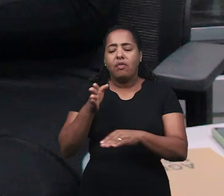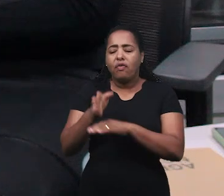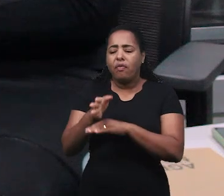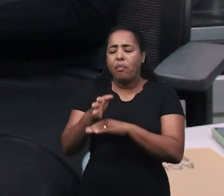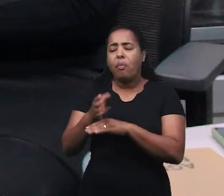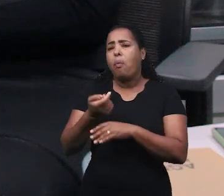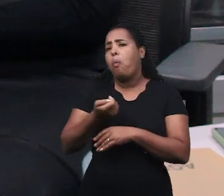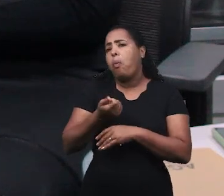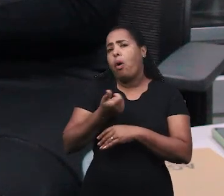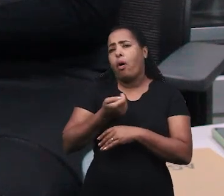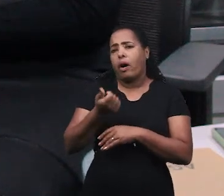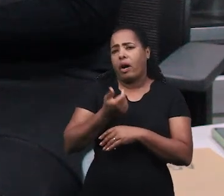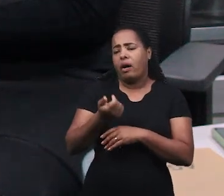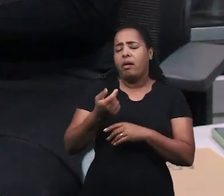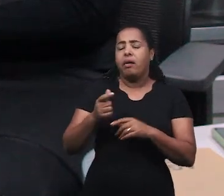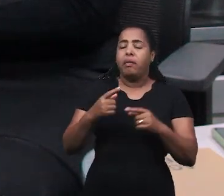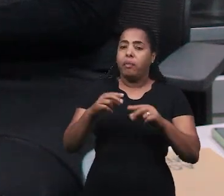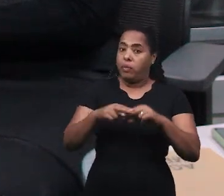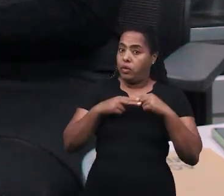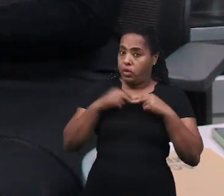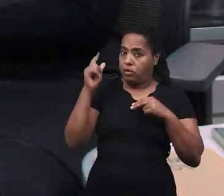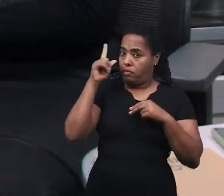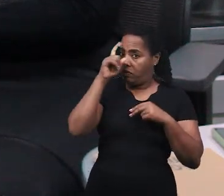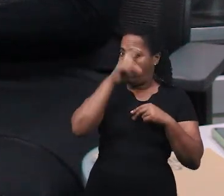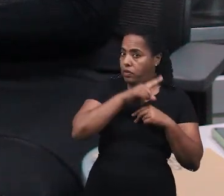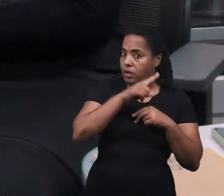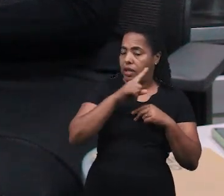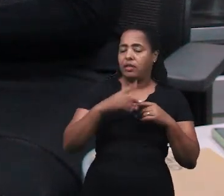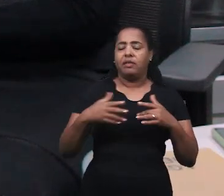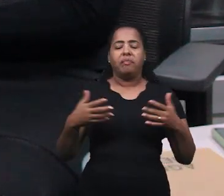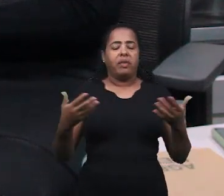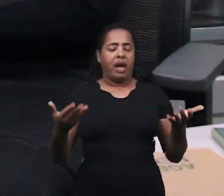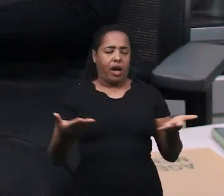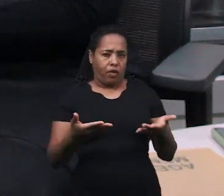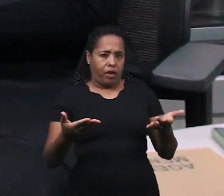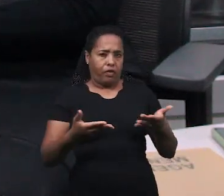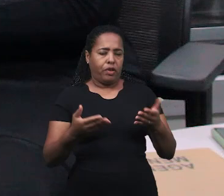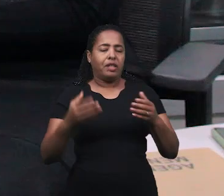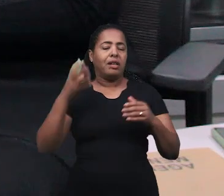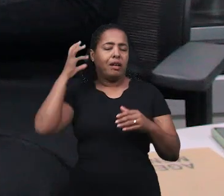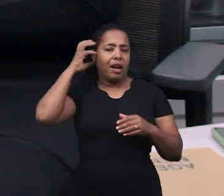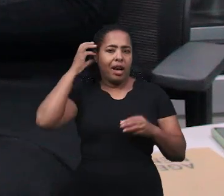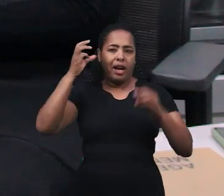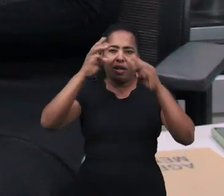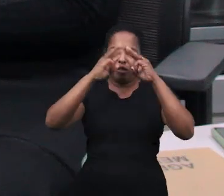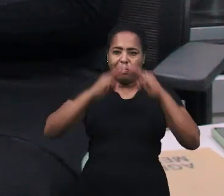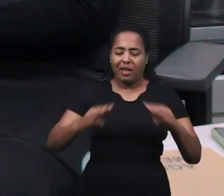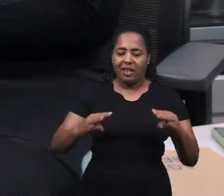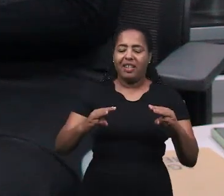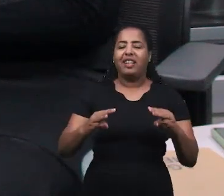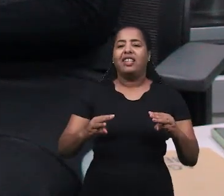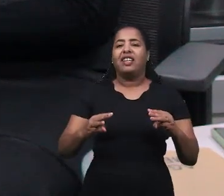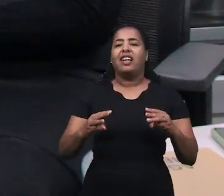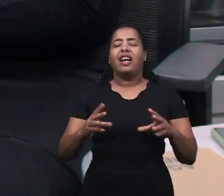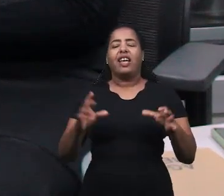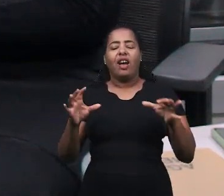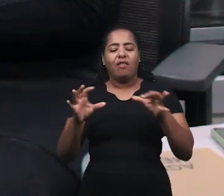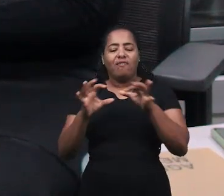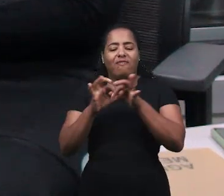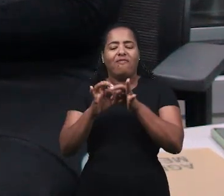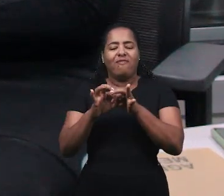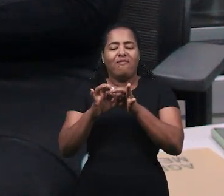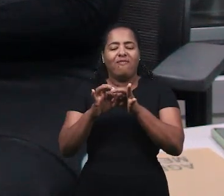com muito pouca frequência à igreja, em função dessa dificuldade que ela passava. Sim. E ela falou para mim assim: a Rádio Manaim é a minha ligação